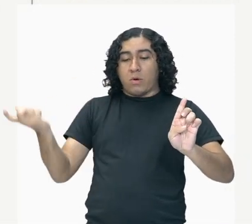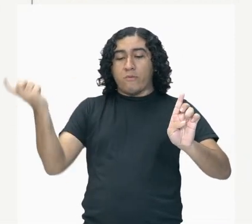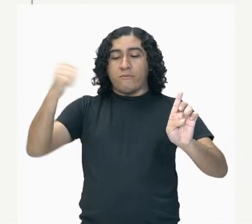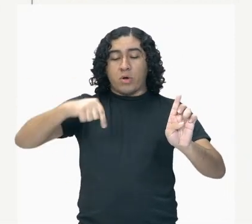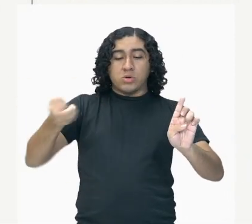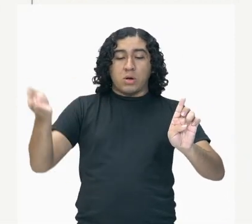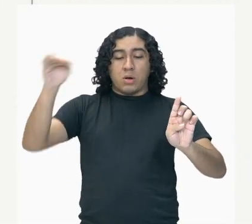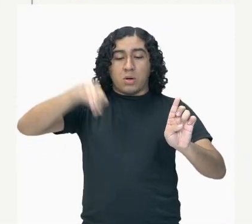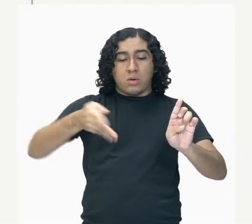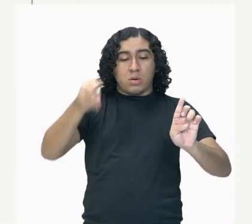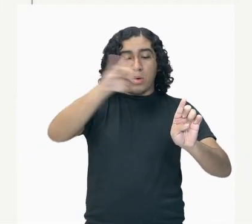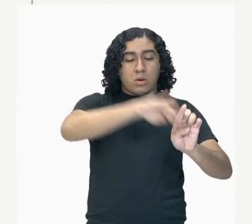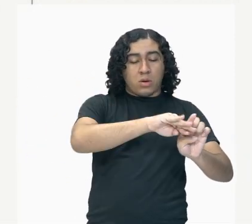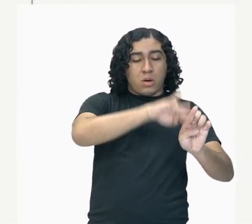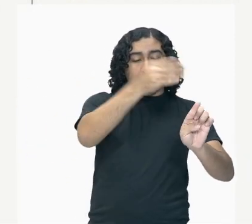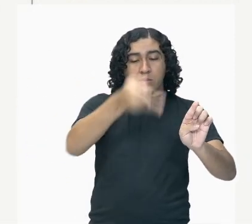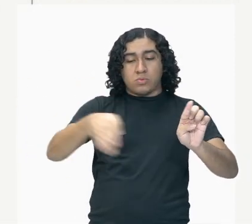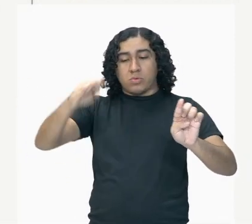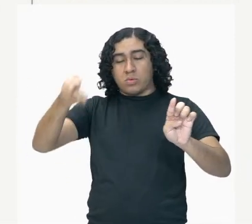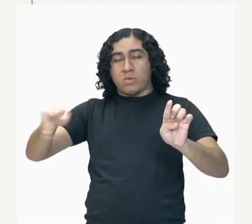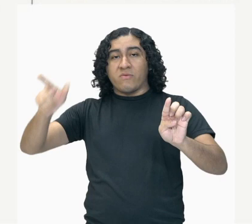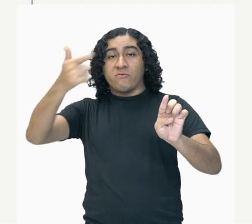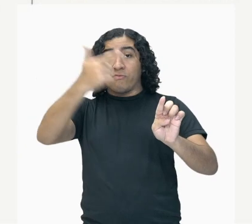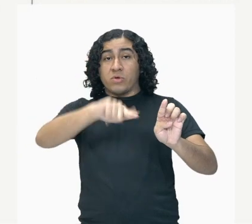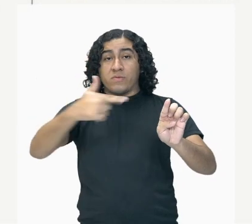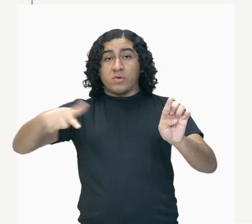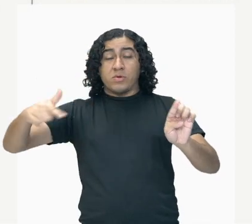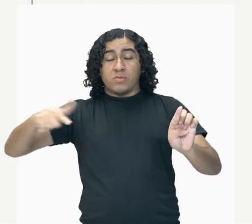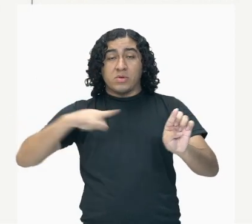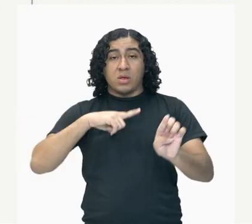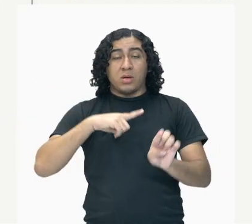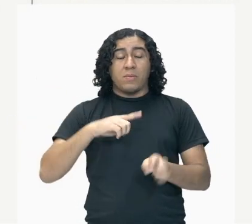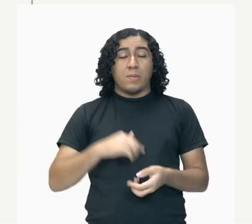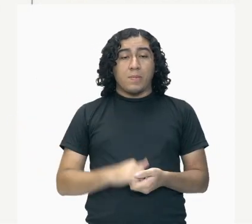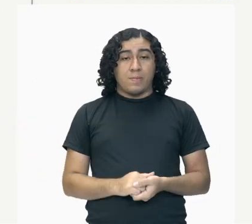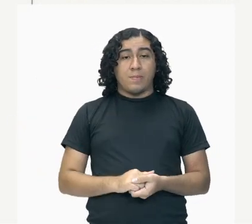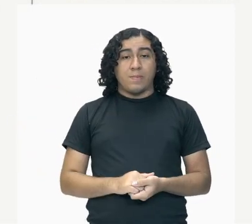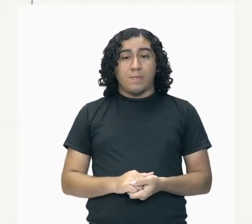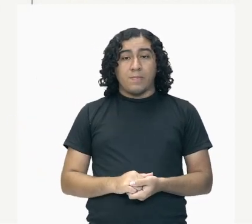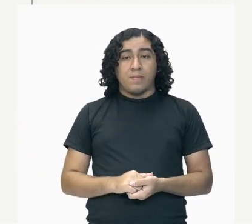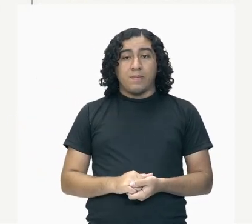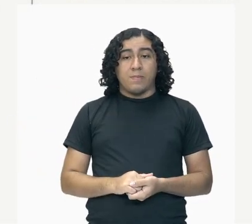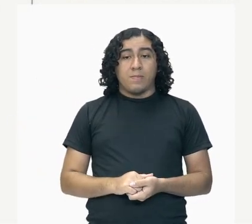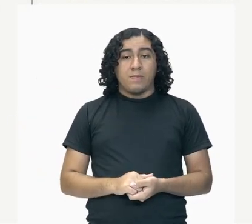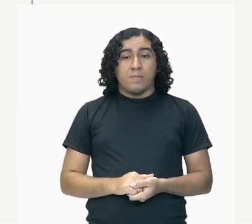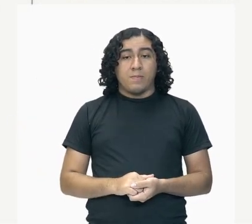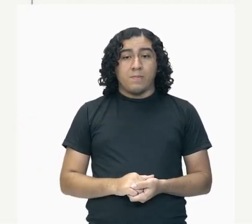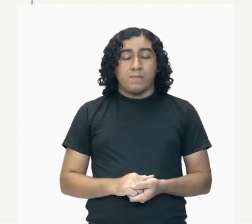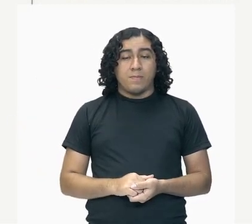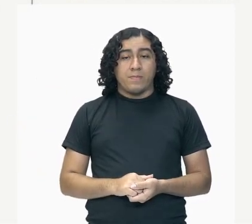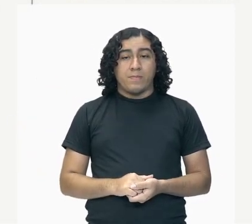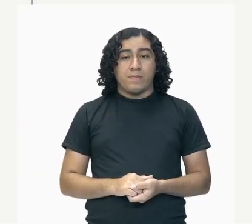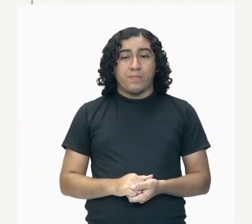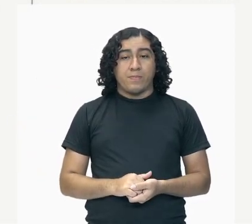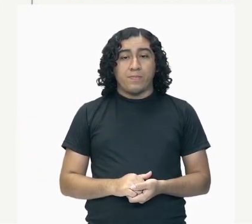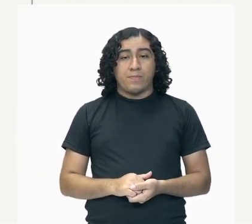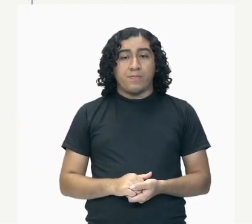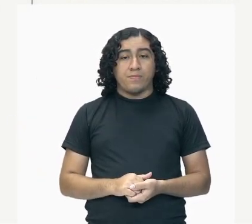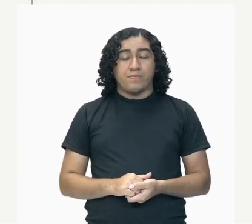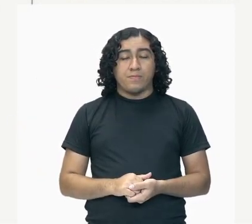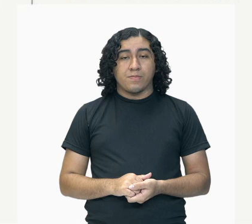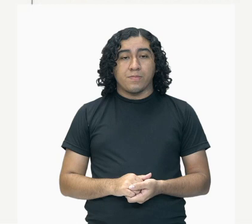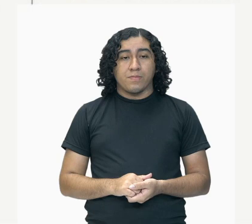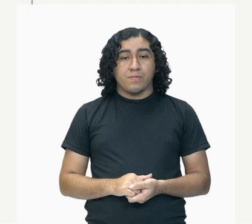ela ela reflete várias vezes e forma uma onda ia então aqui olha eu tenho essa onda aqui